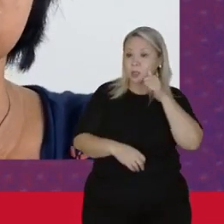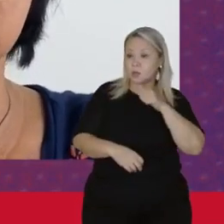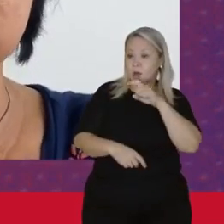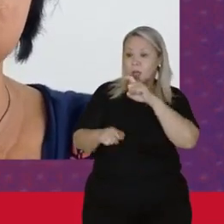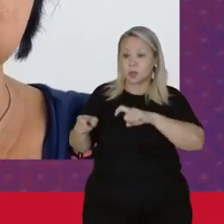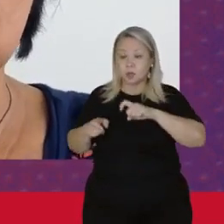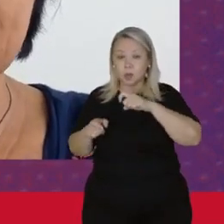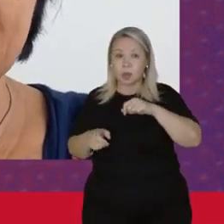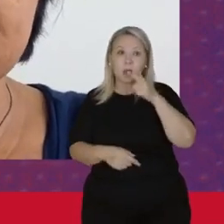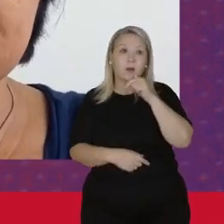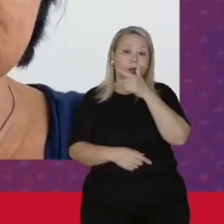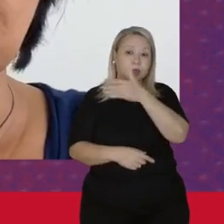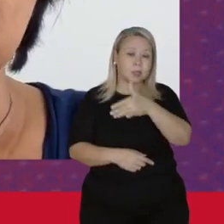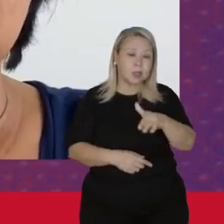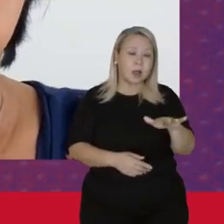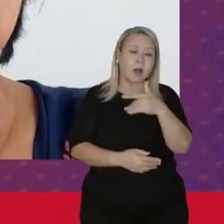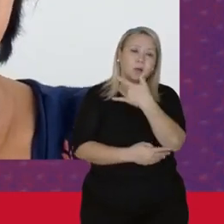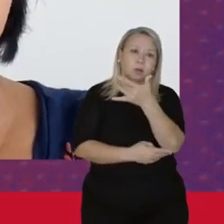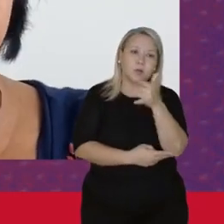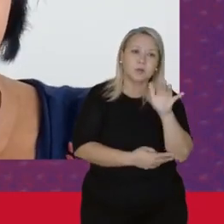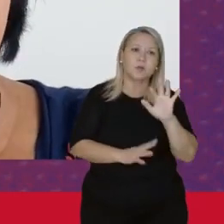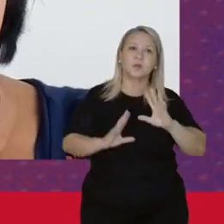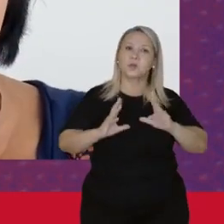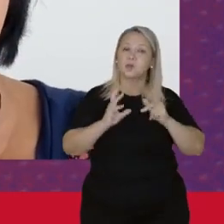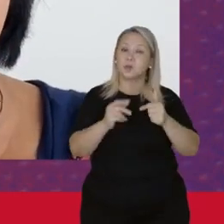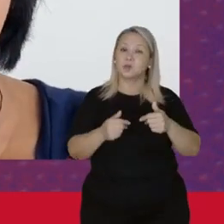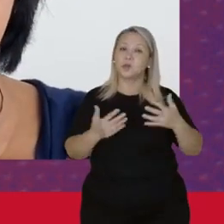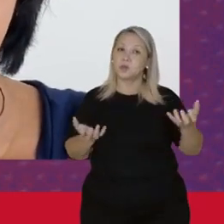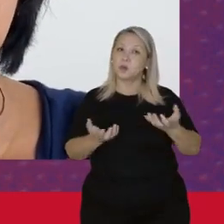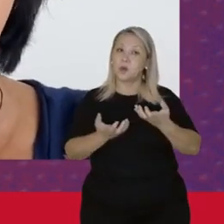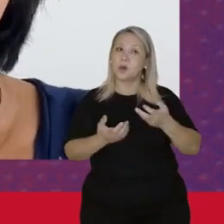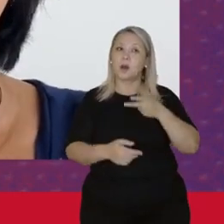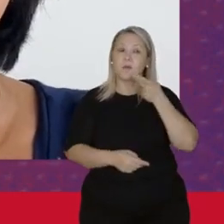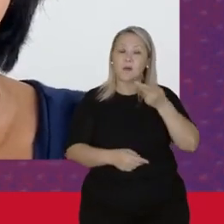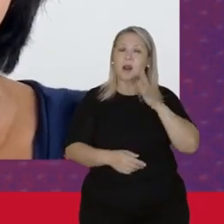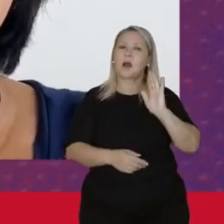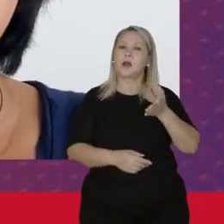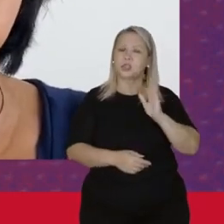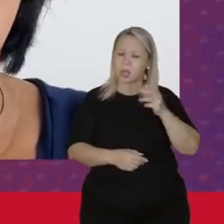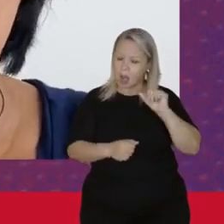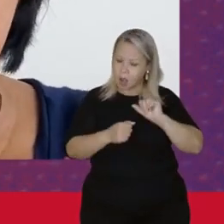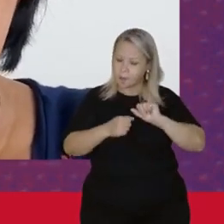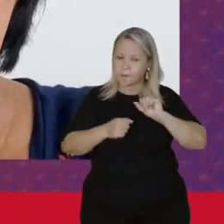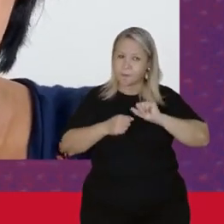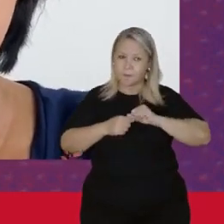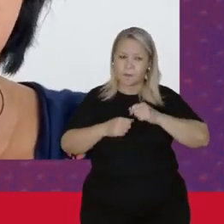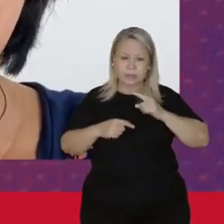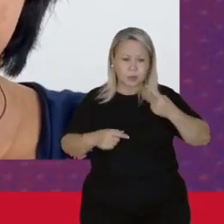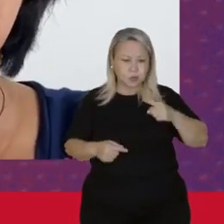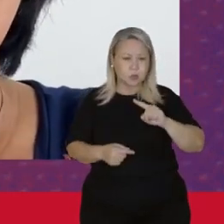campo, das águas e das florestas, eu gostaria de pontuar que elas já vinham fazendo um longo